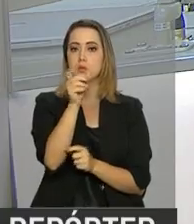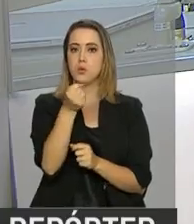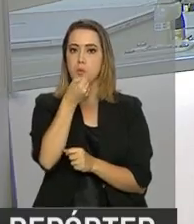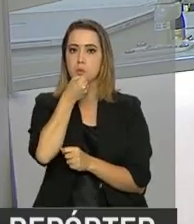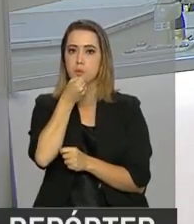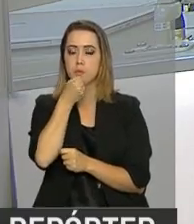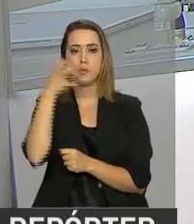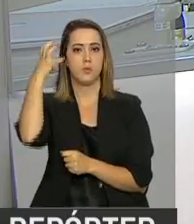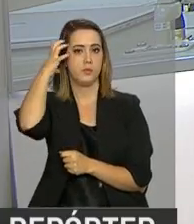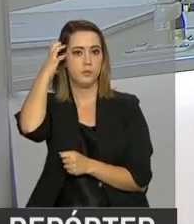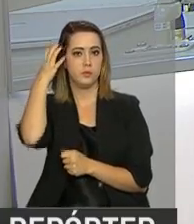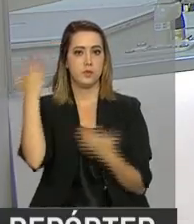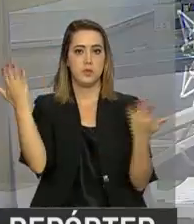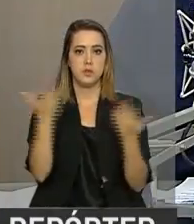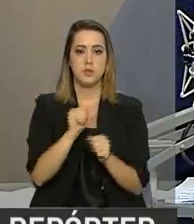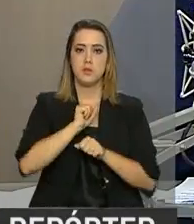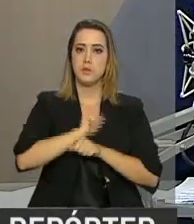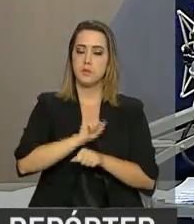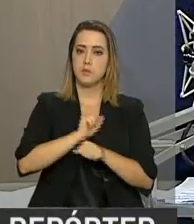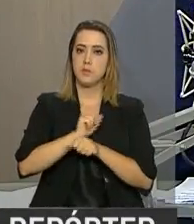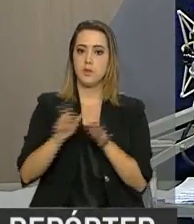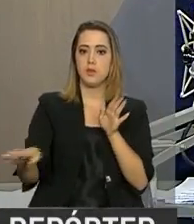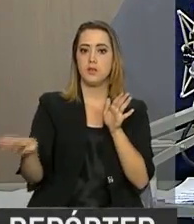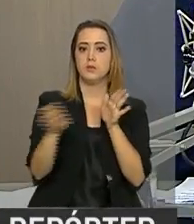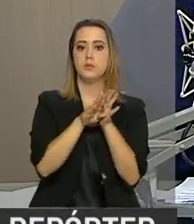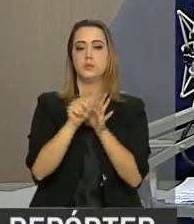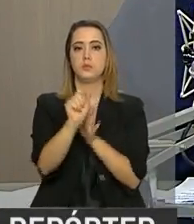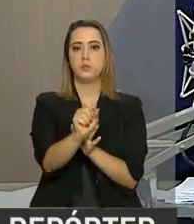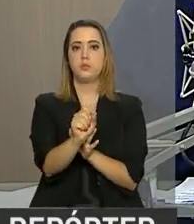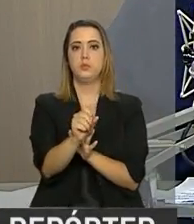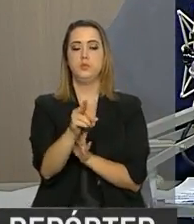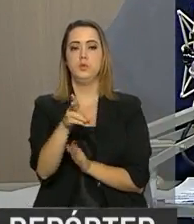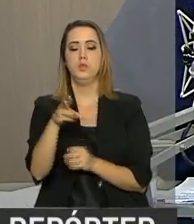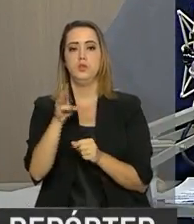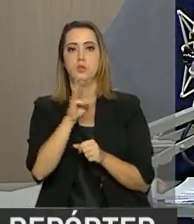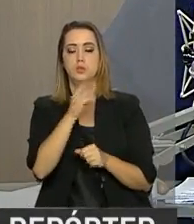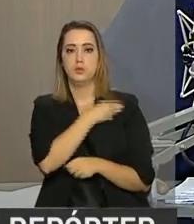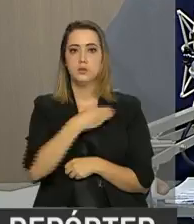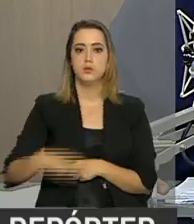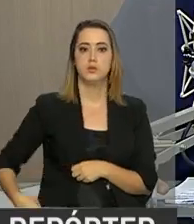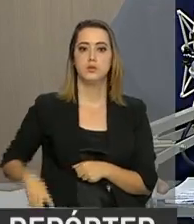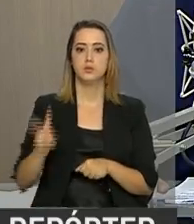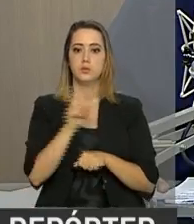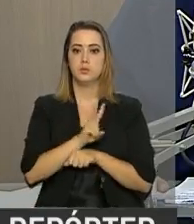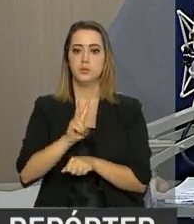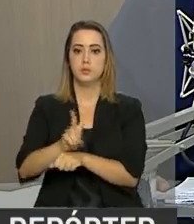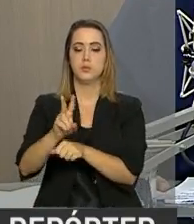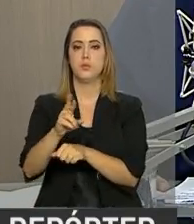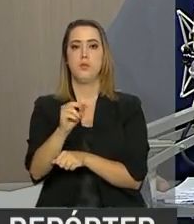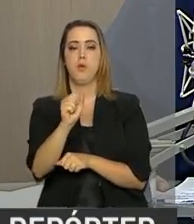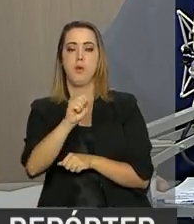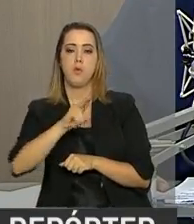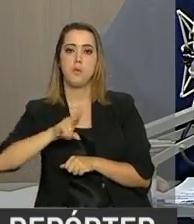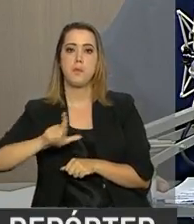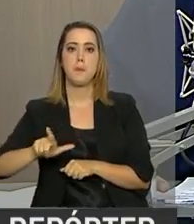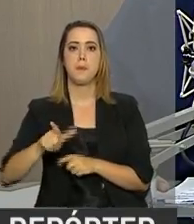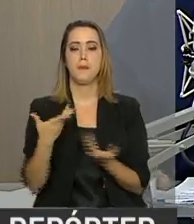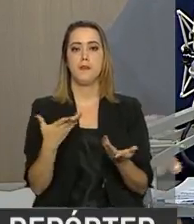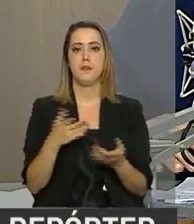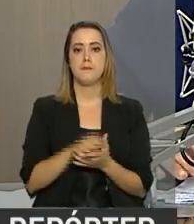Medeiros aguardam então a chegada do ministro da Defesa Raul jungman para uma entrevista exclusiva com